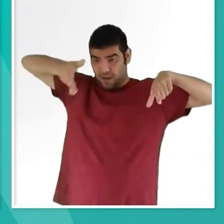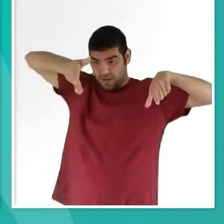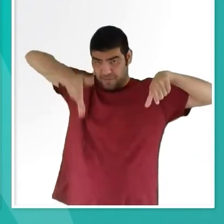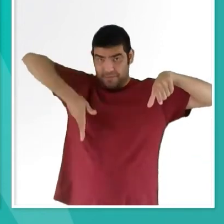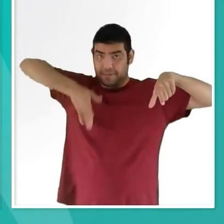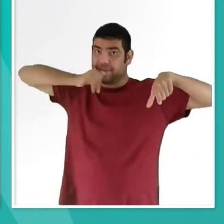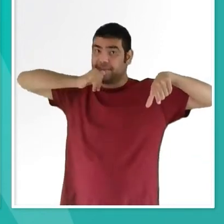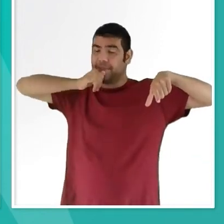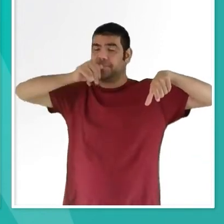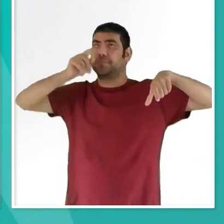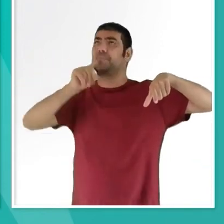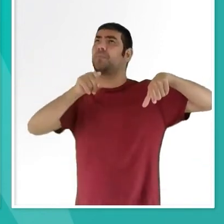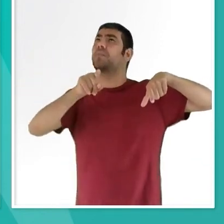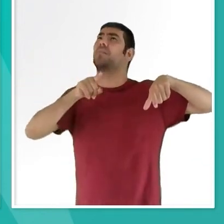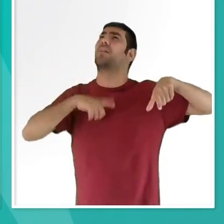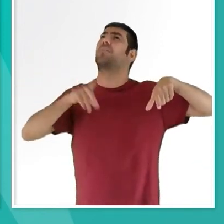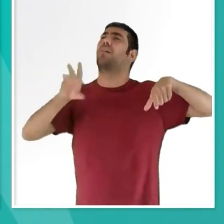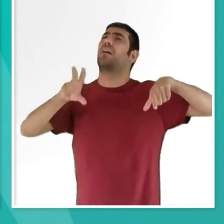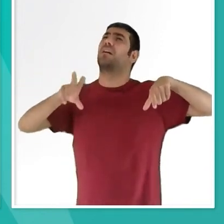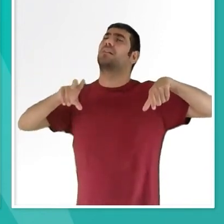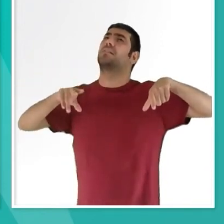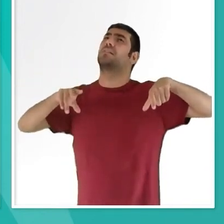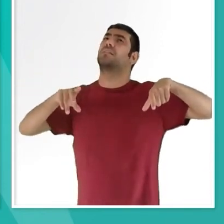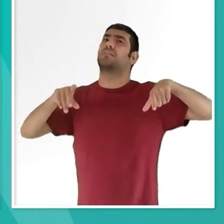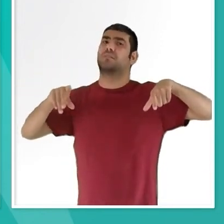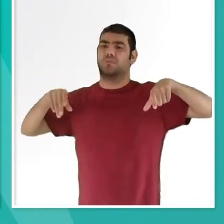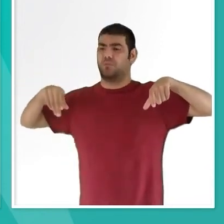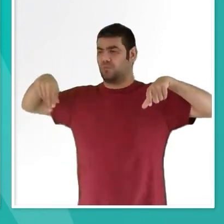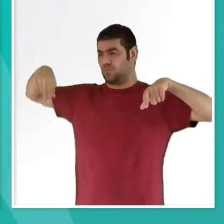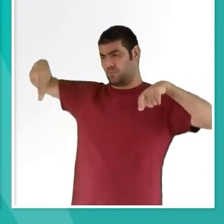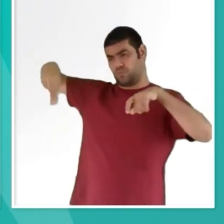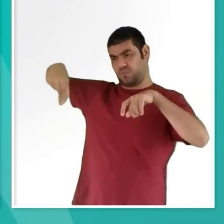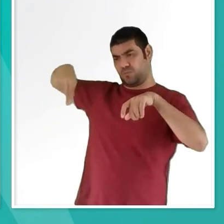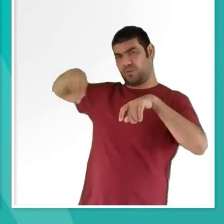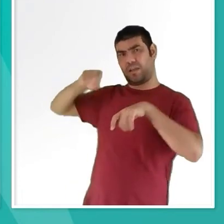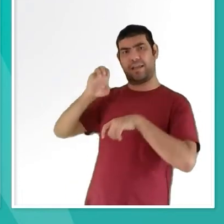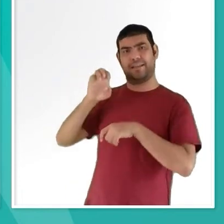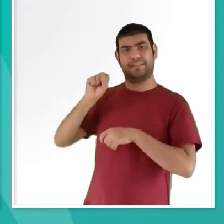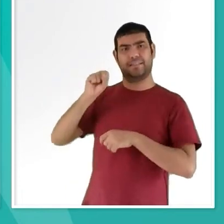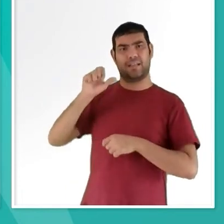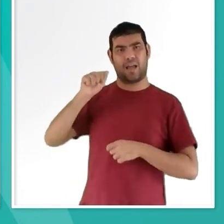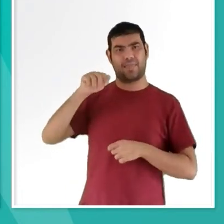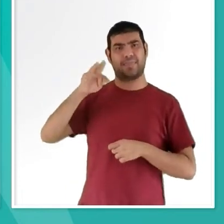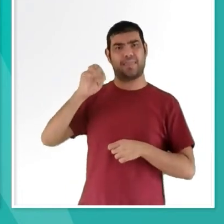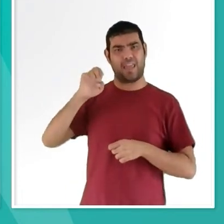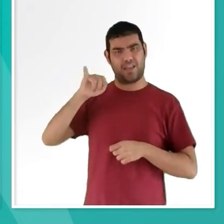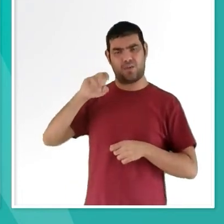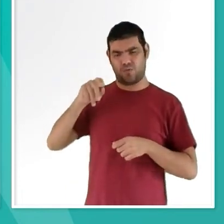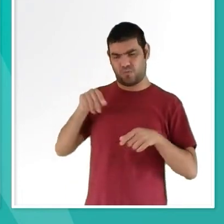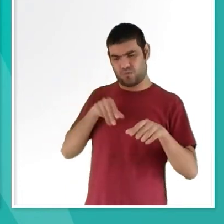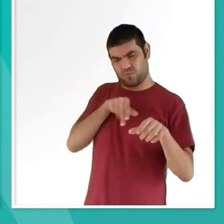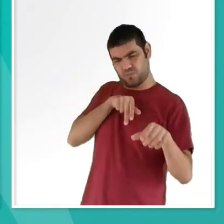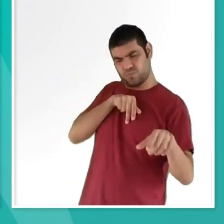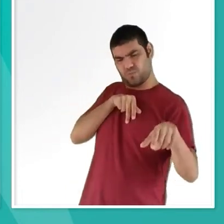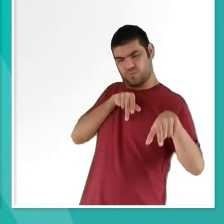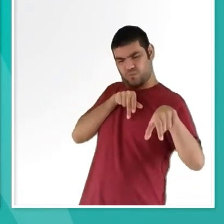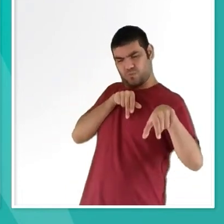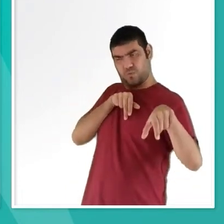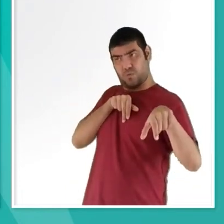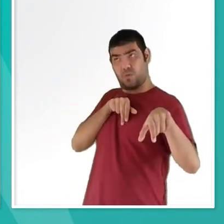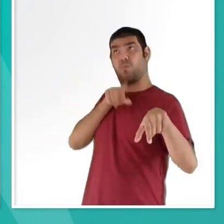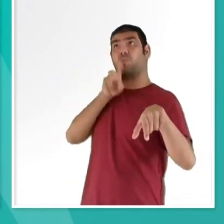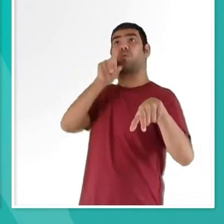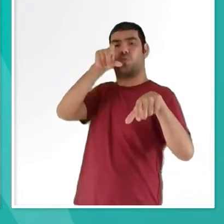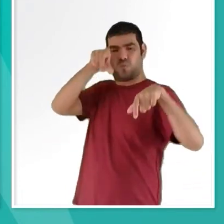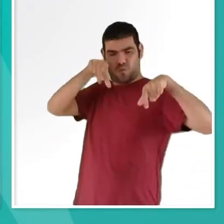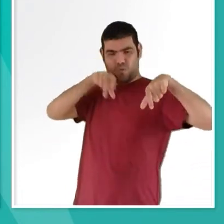vai cobrar um escanteio ou então vai colocar de novo a bola para dentro, a bola que saiu, né, vai colocar para dentro do